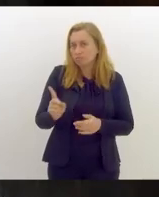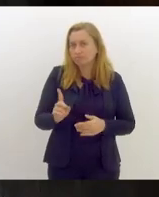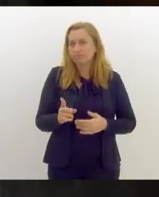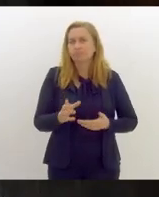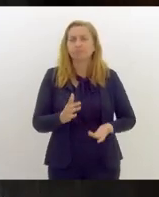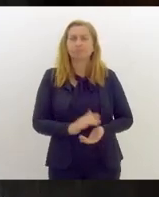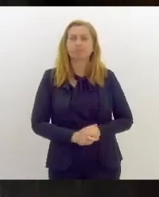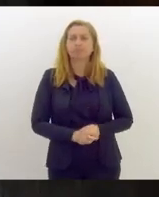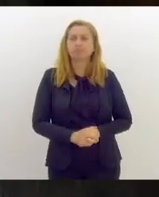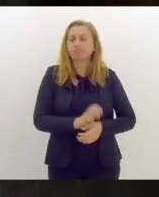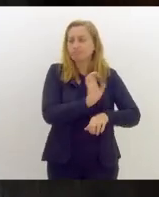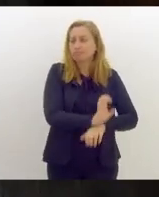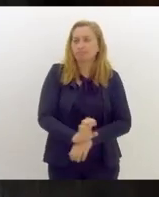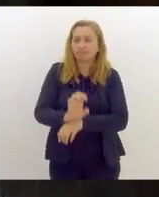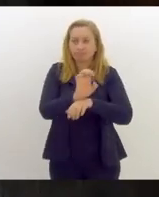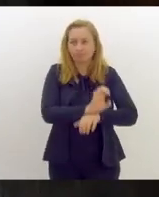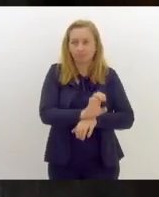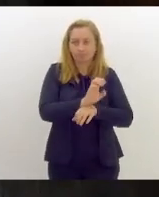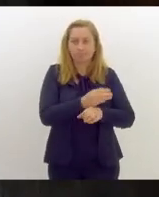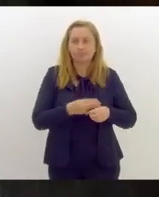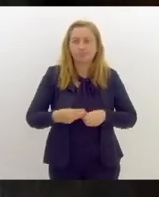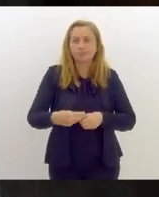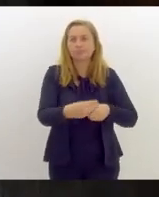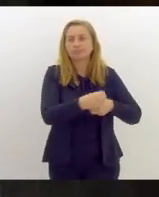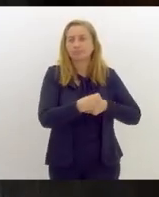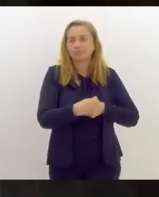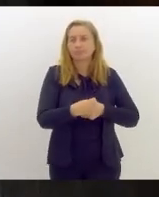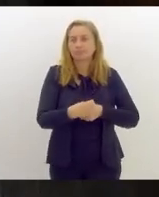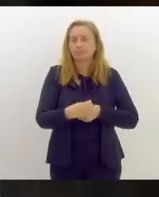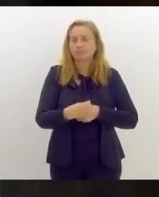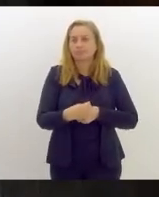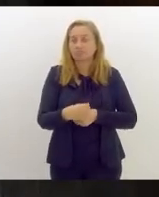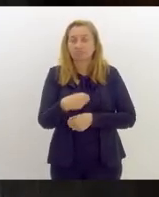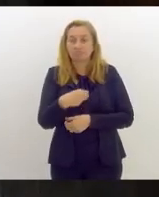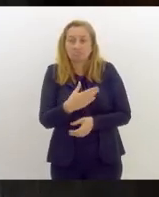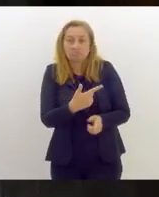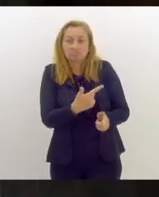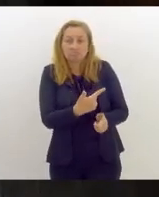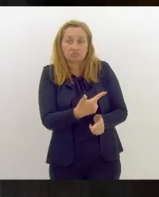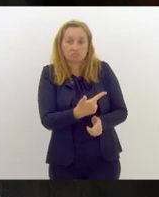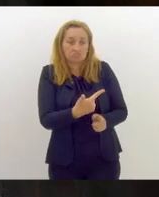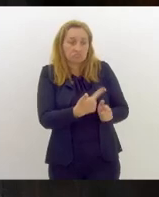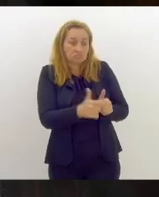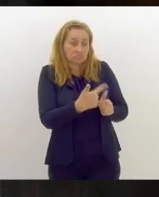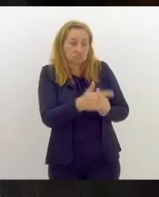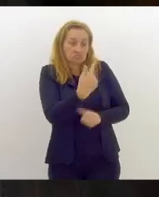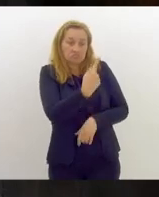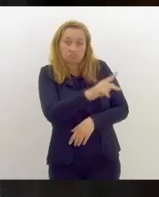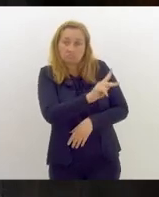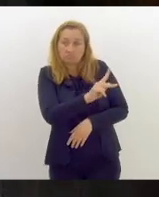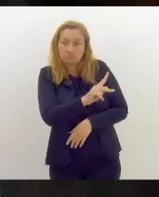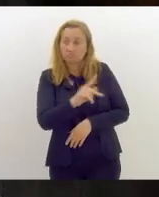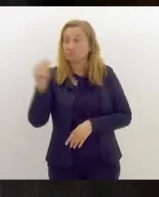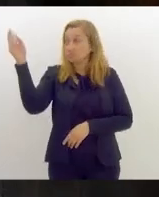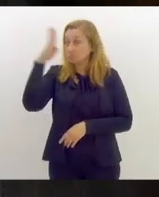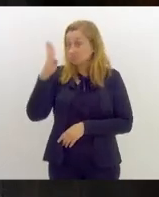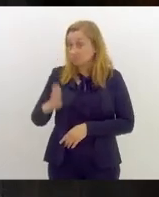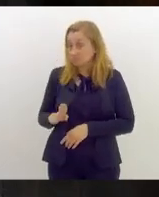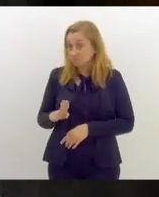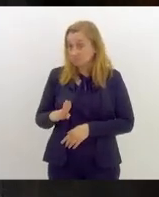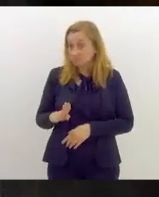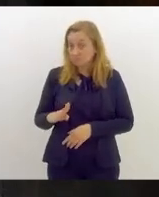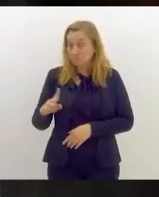estados e municípios que se lixem como o Brasil não fosse